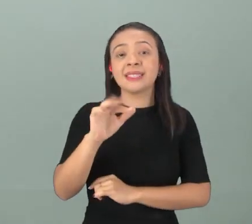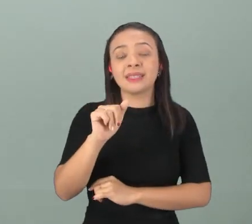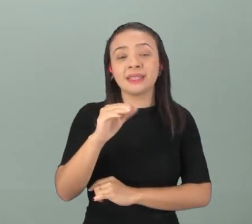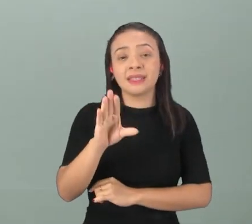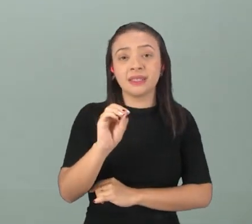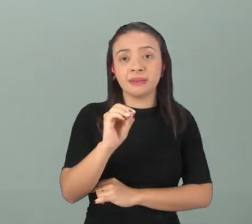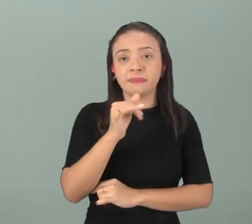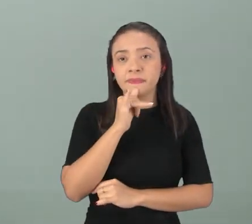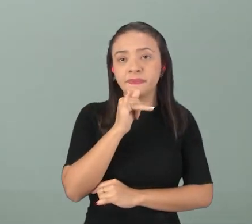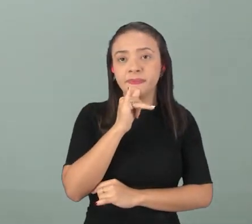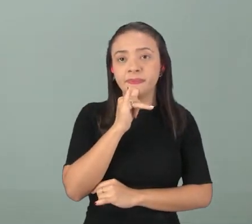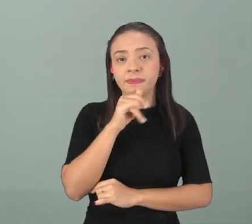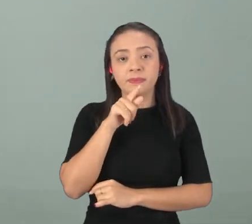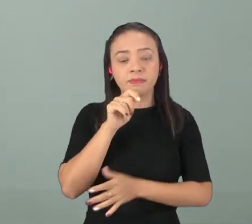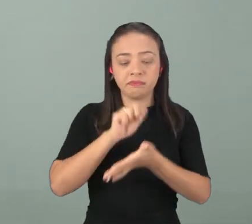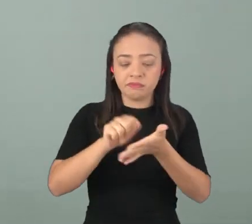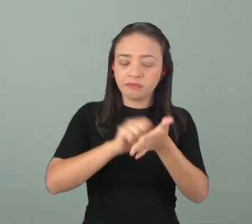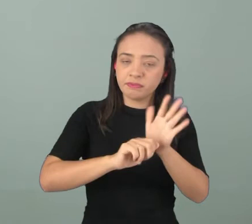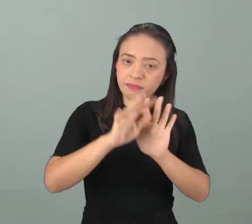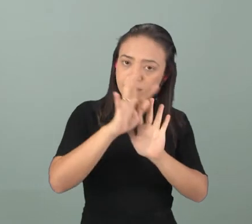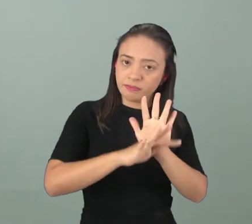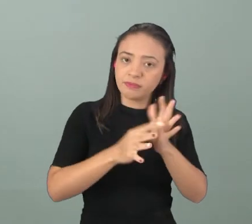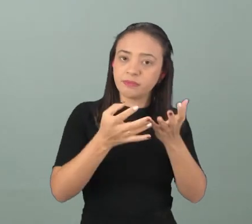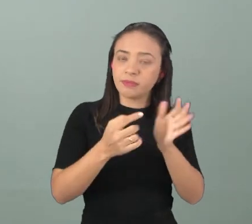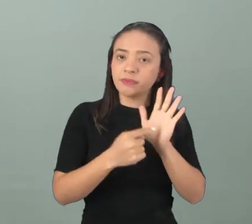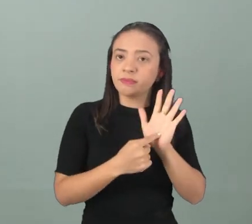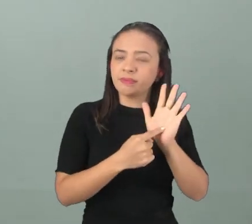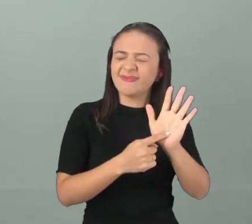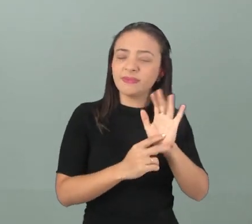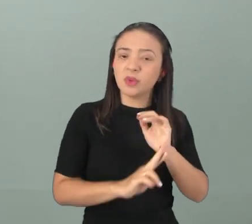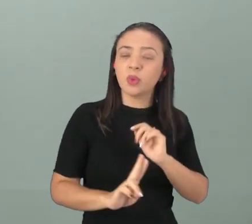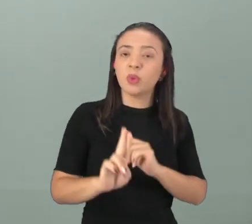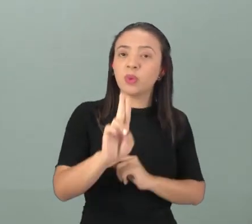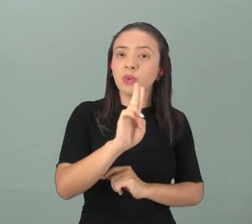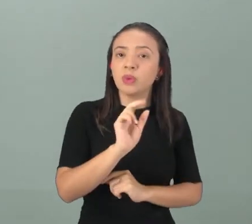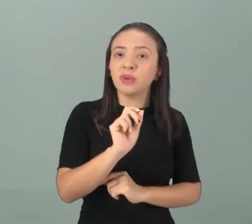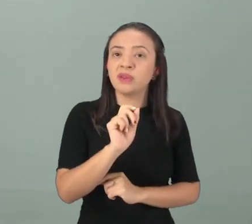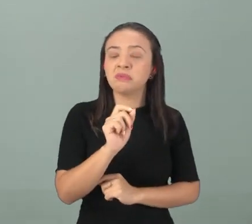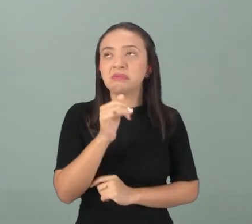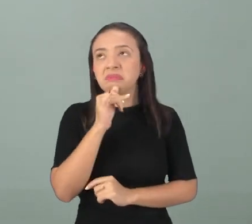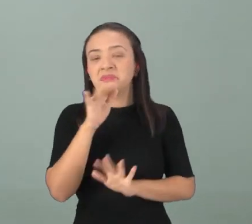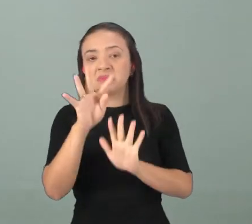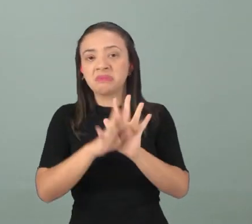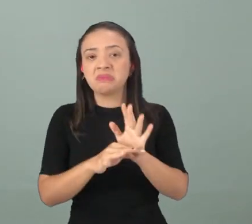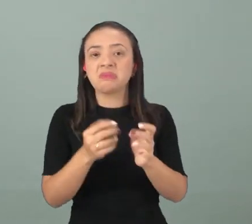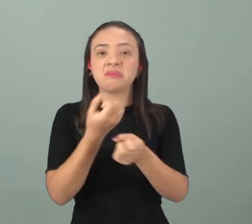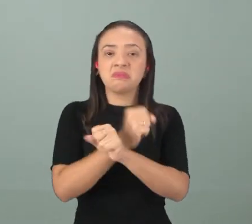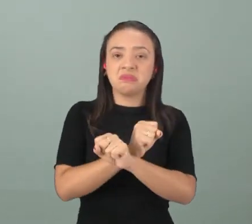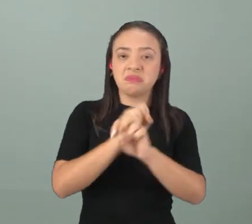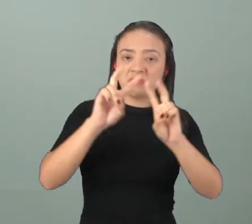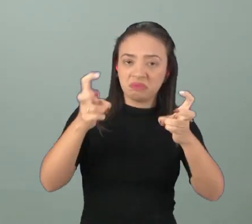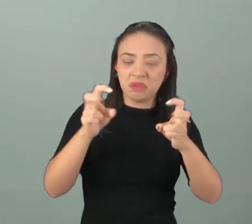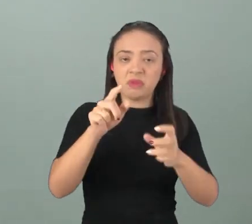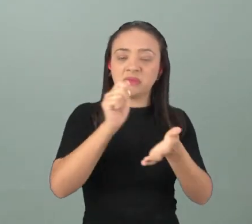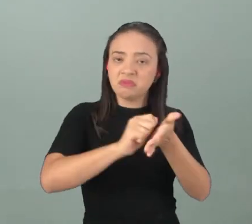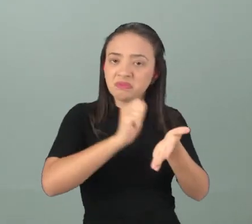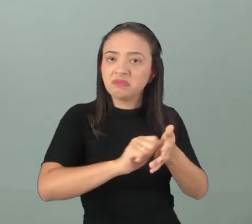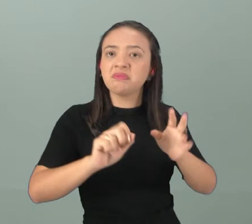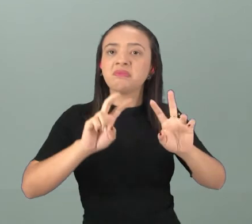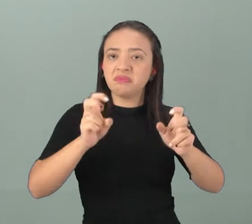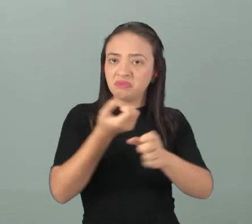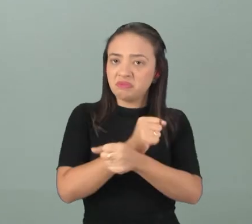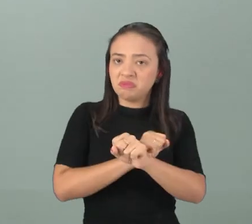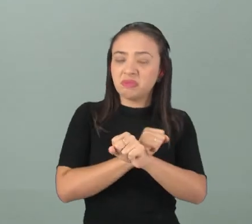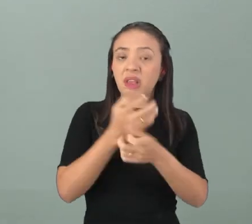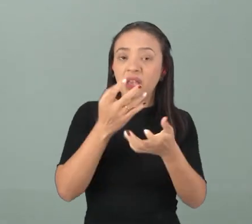Você está escrevendo lá um texto, você quer citar, por exemplo, falando sobre um texto sobre escravidão, você está lá escrevendo sobre a escravidão,